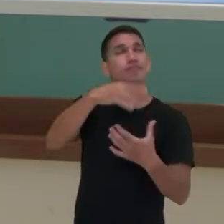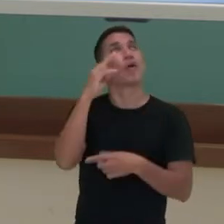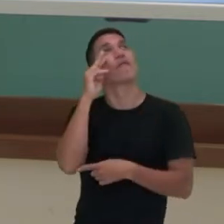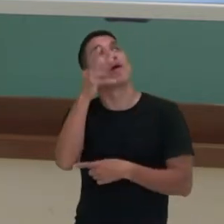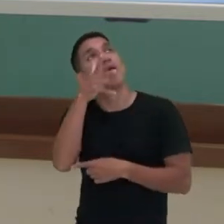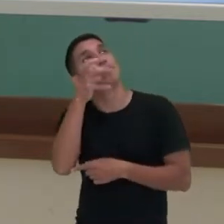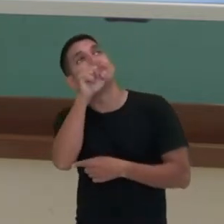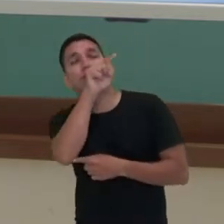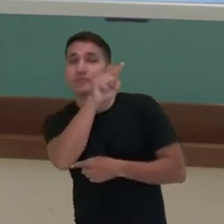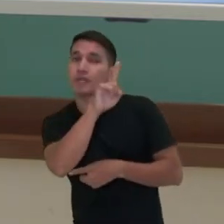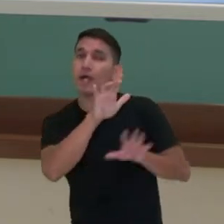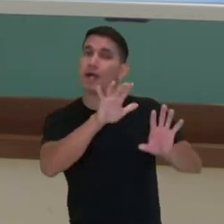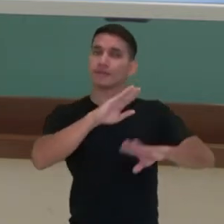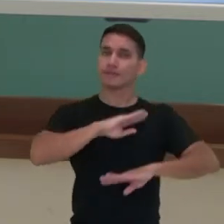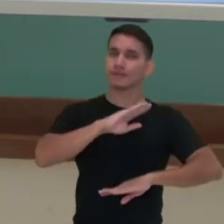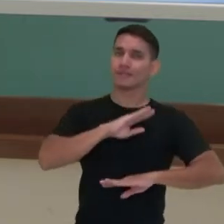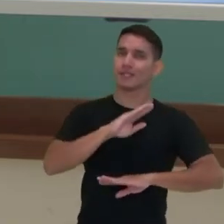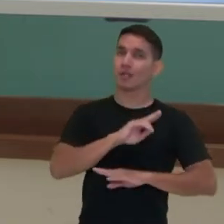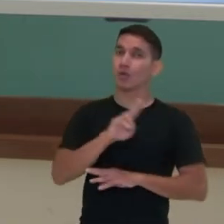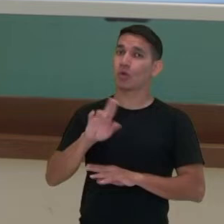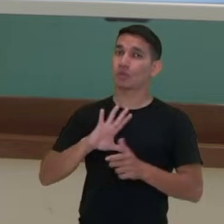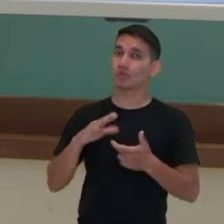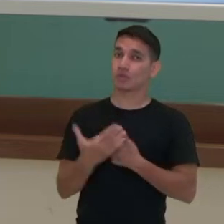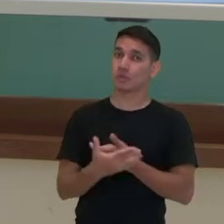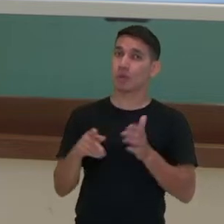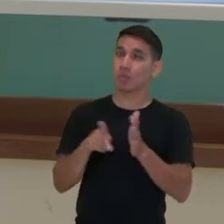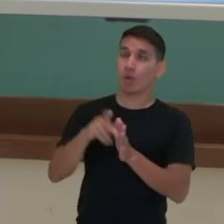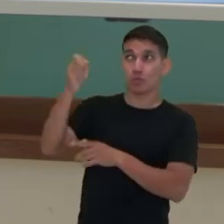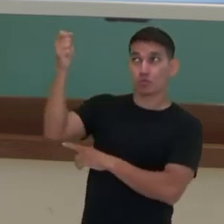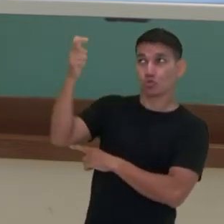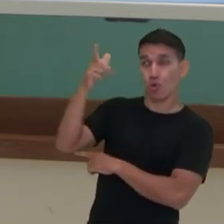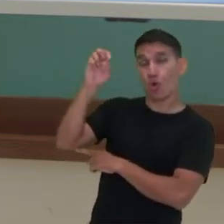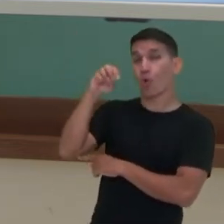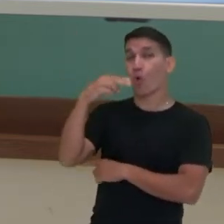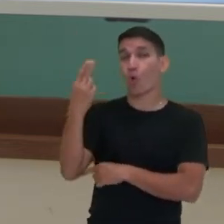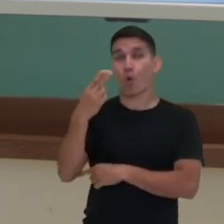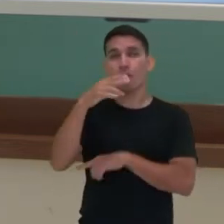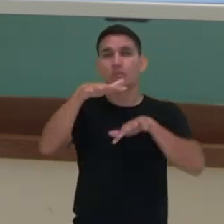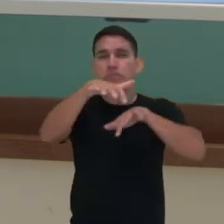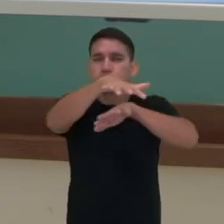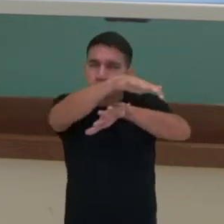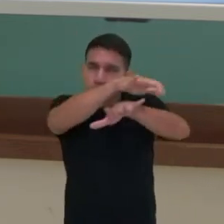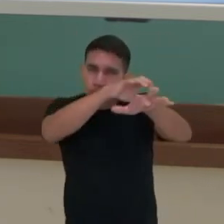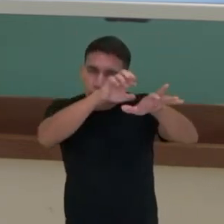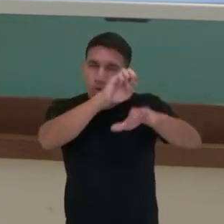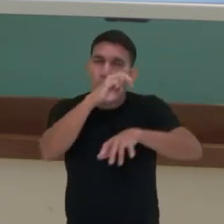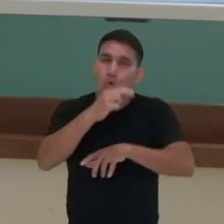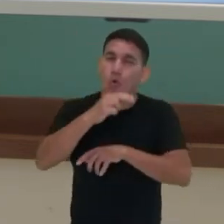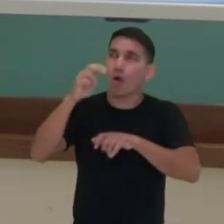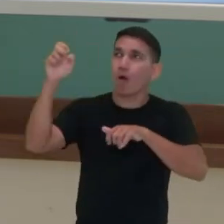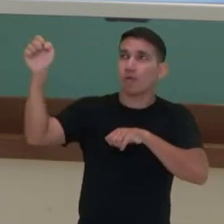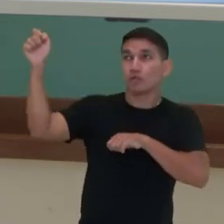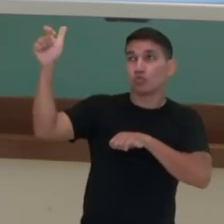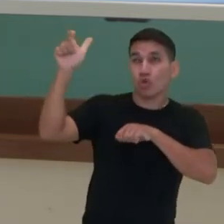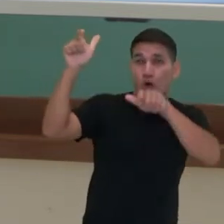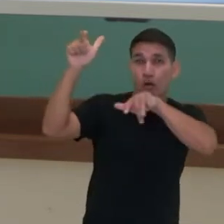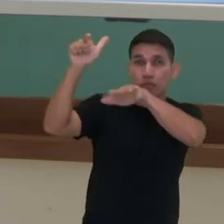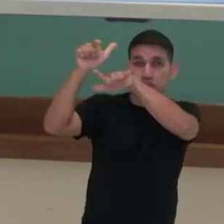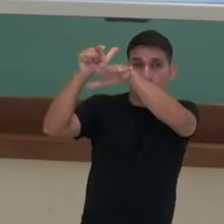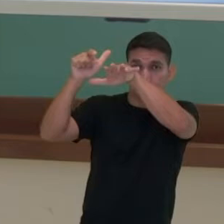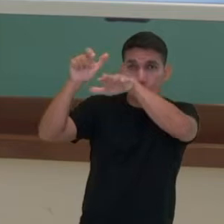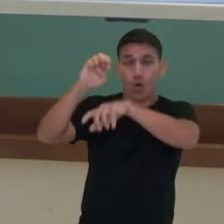determinadas condições que nós vamos dizer ali, ou é um dia ensolarado, ou é um dia nublado, ou é o sol entre nuvens, ou é um